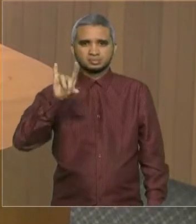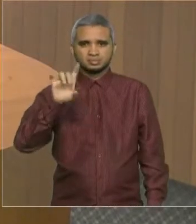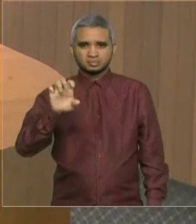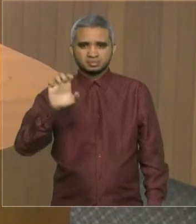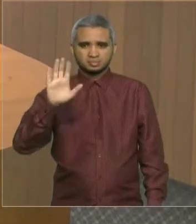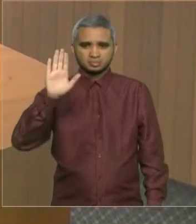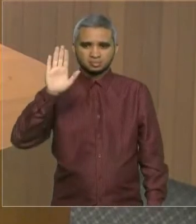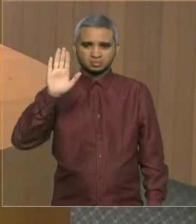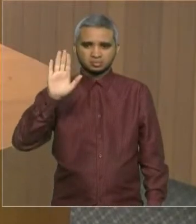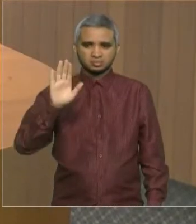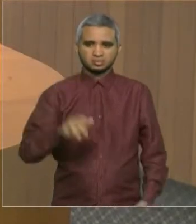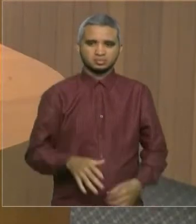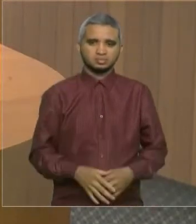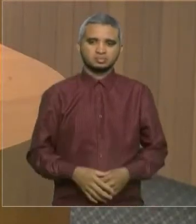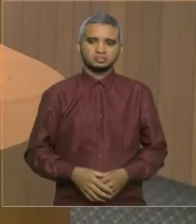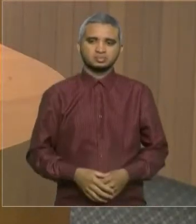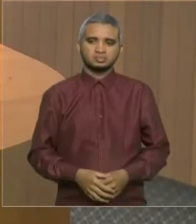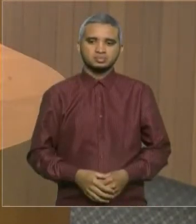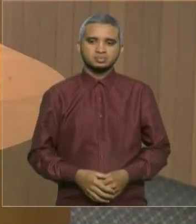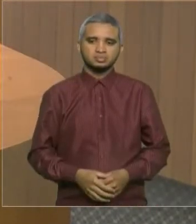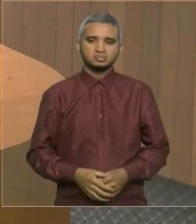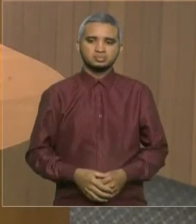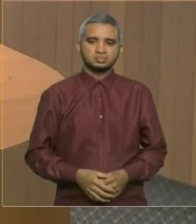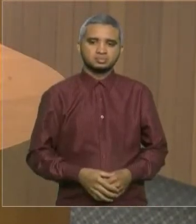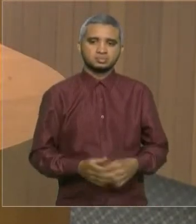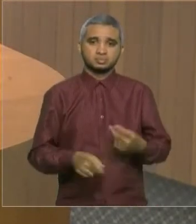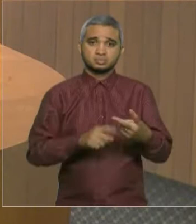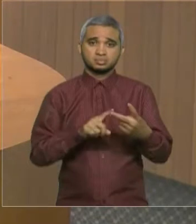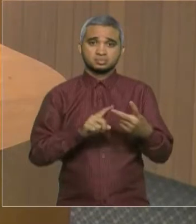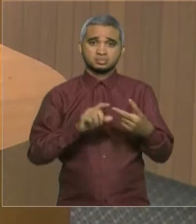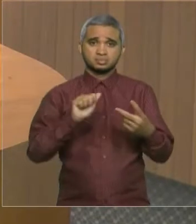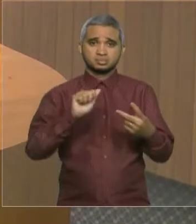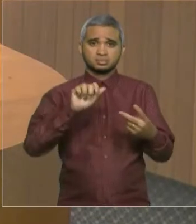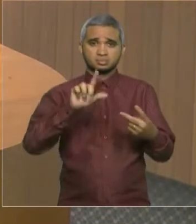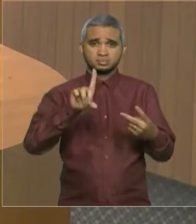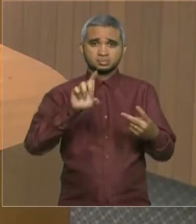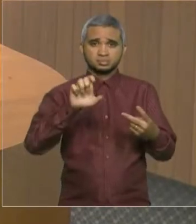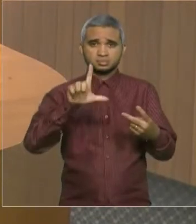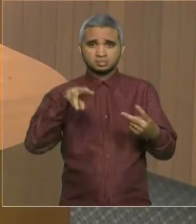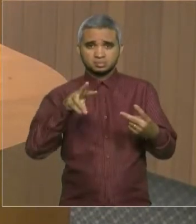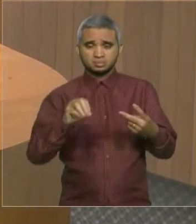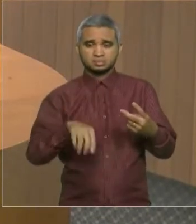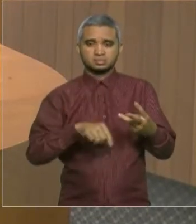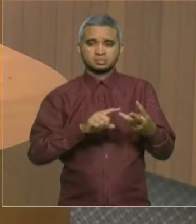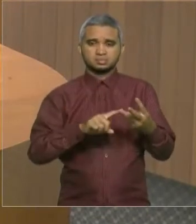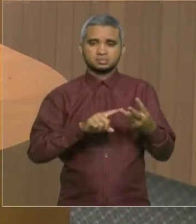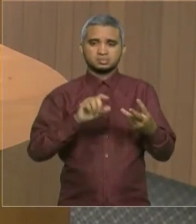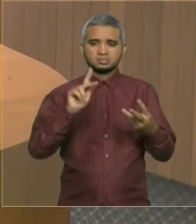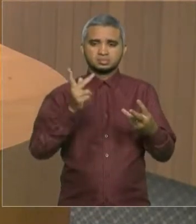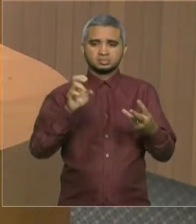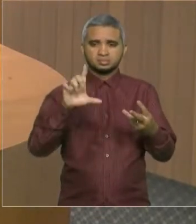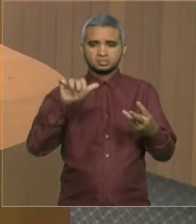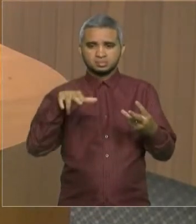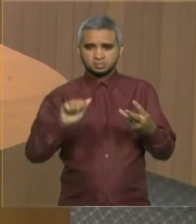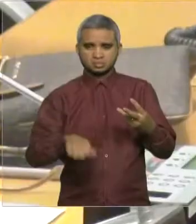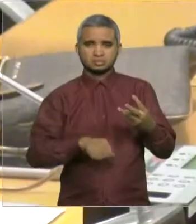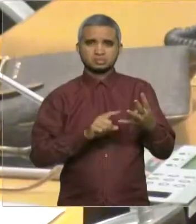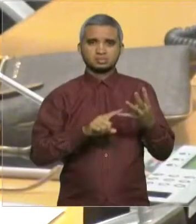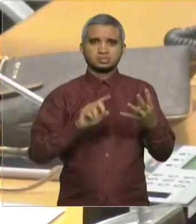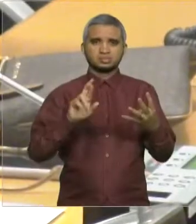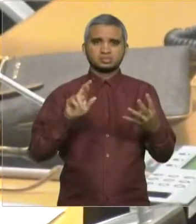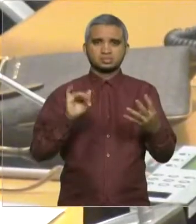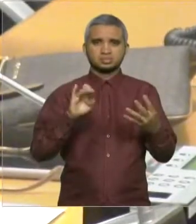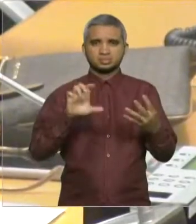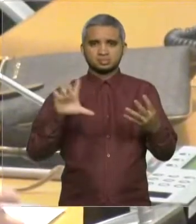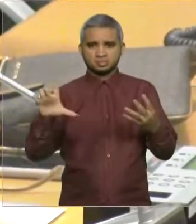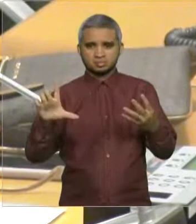deputada Cleide, eu queria também... Sou eu? Após a deputada Adelma, após a deputada Helena também. Em seguida, deputada Cleide, o deputado Rafael Leitor. Deputado Rafael. Neto, me permita